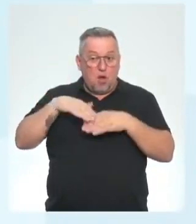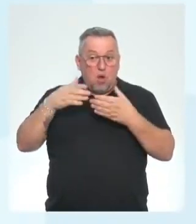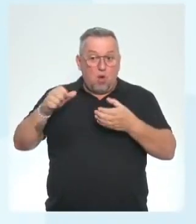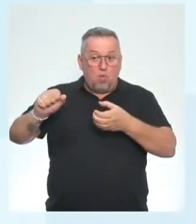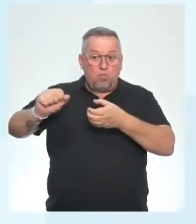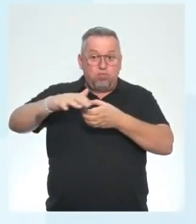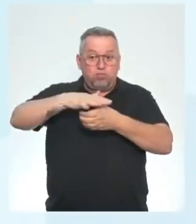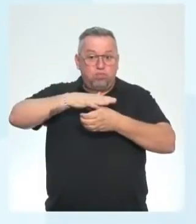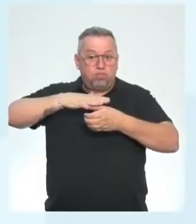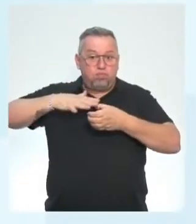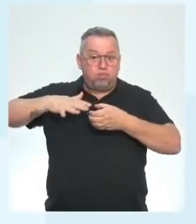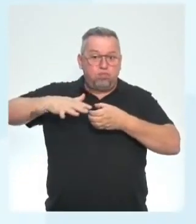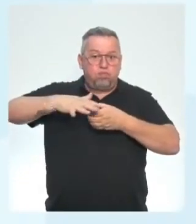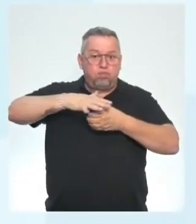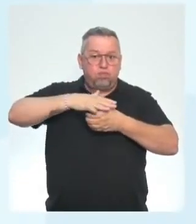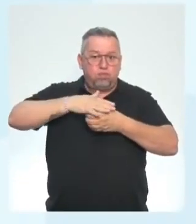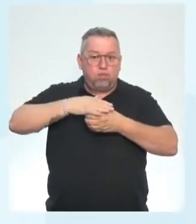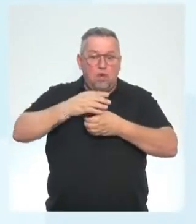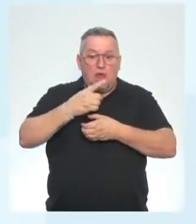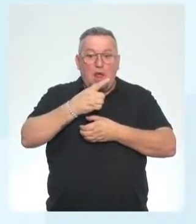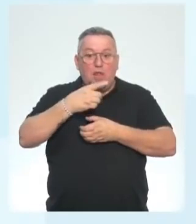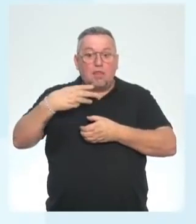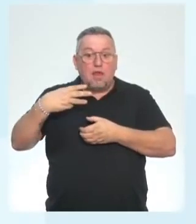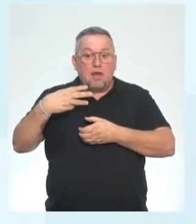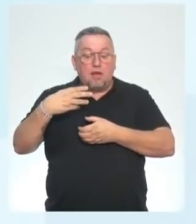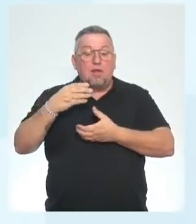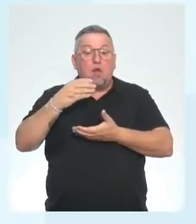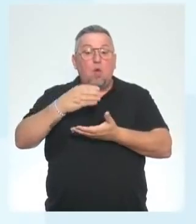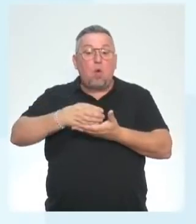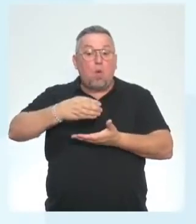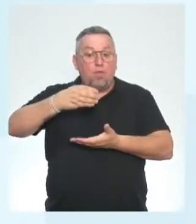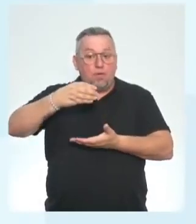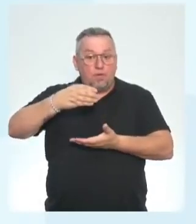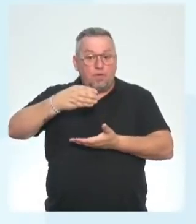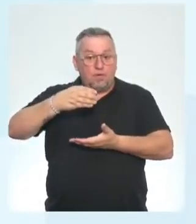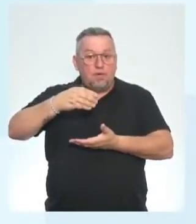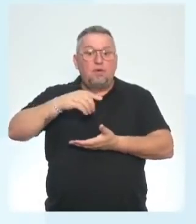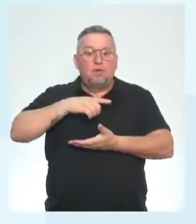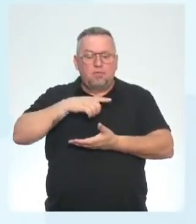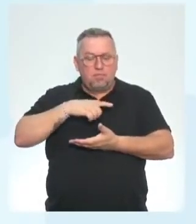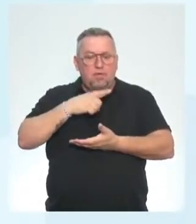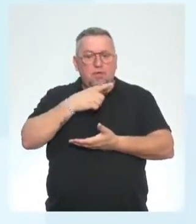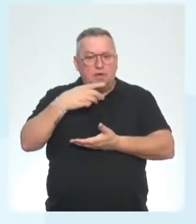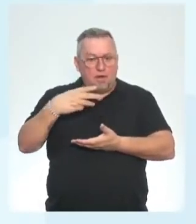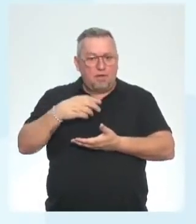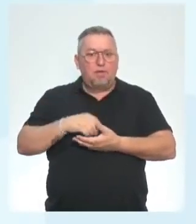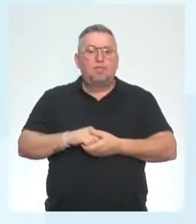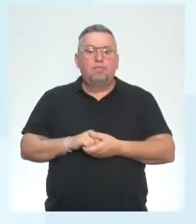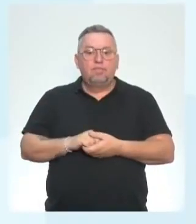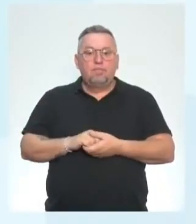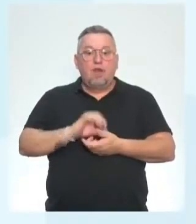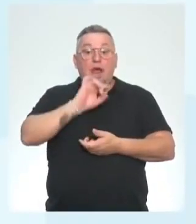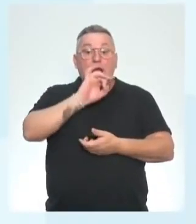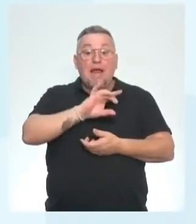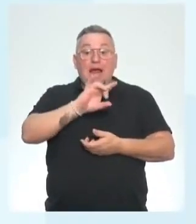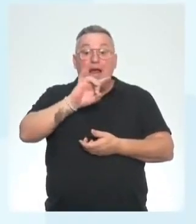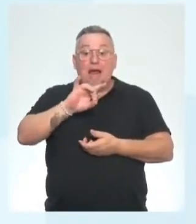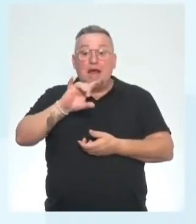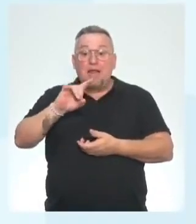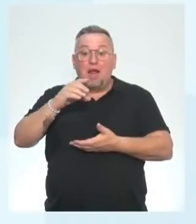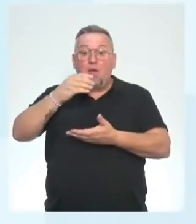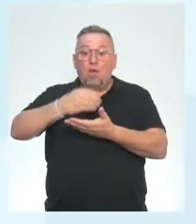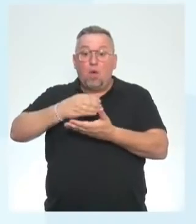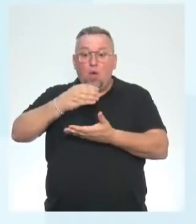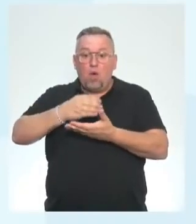cheia, para servir 13 copos. Então, lá, 13 copos cheios, ela tem essa capacidade. Cada copo